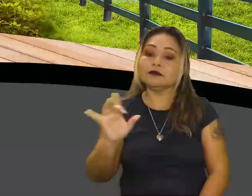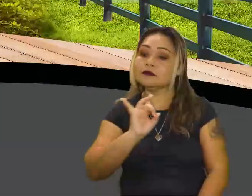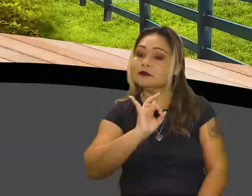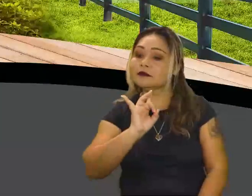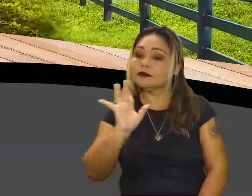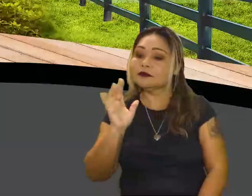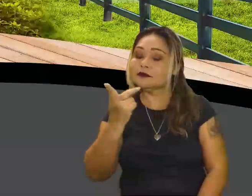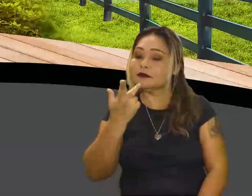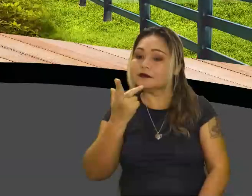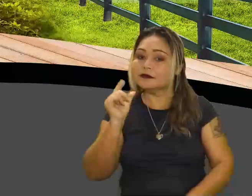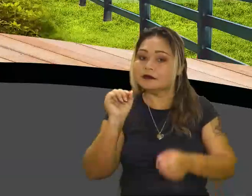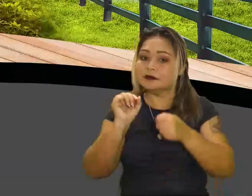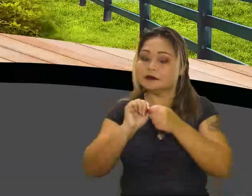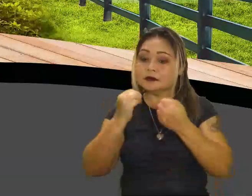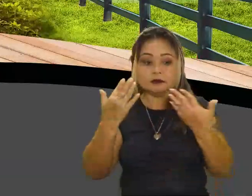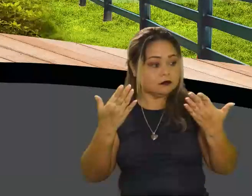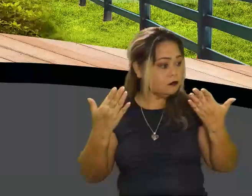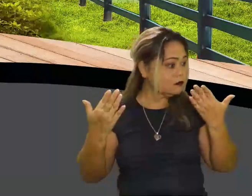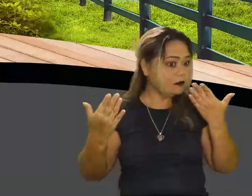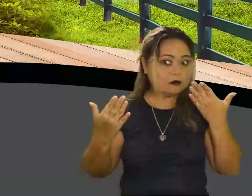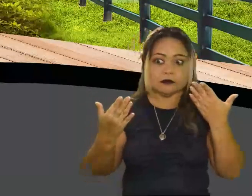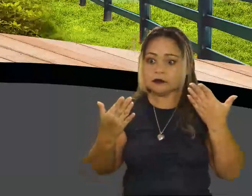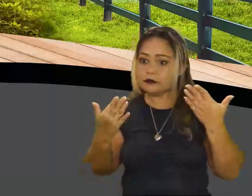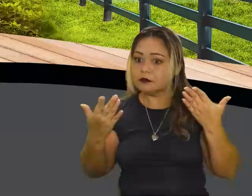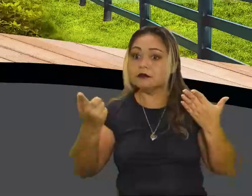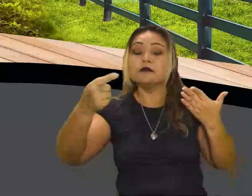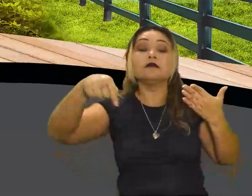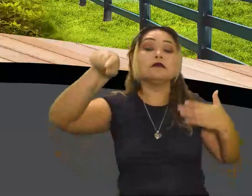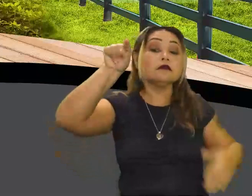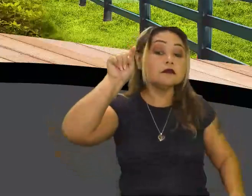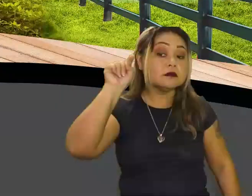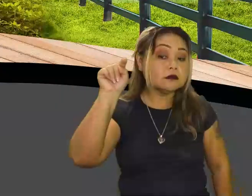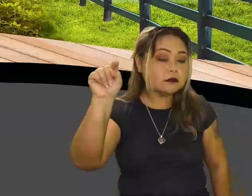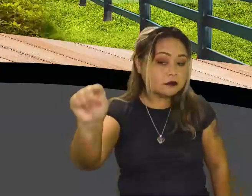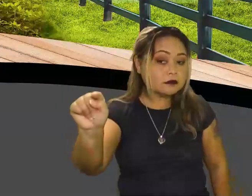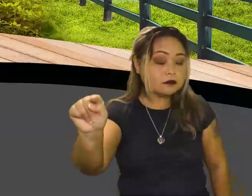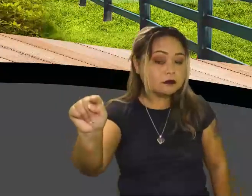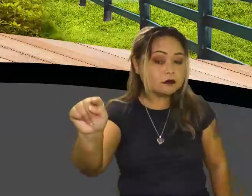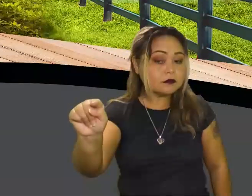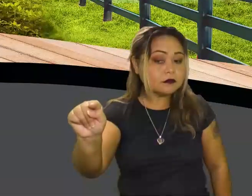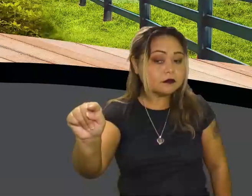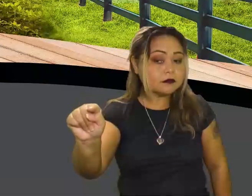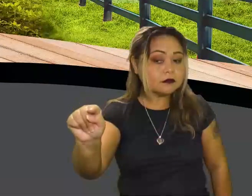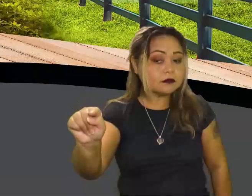para realizarmos uma comparação, para você